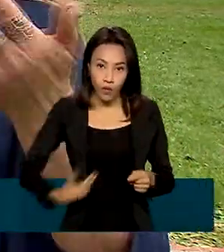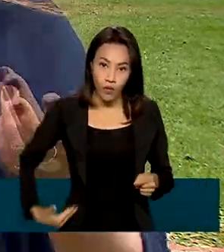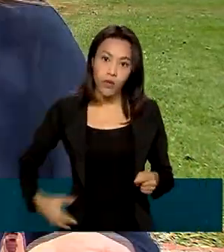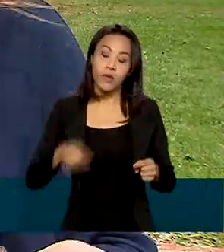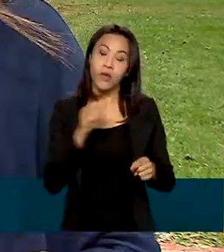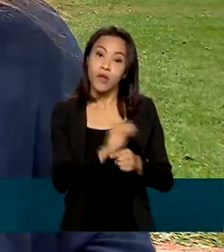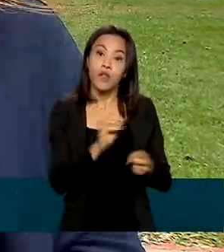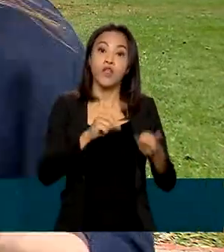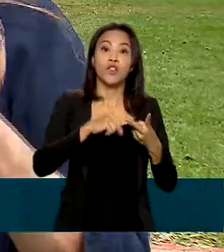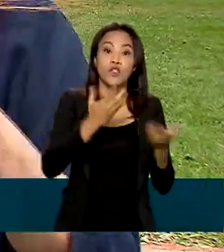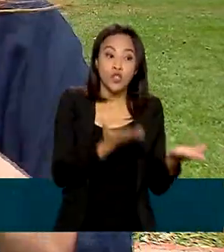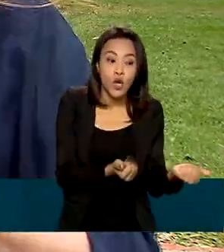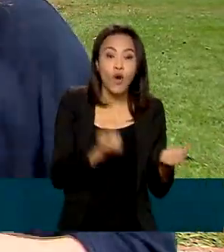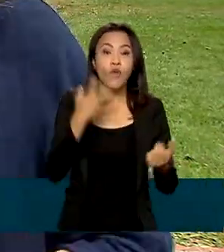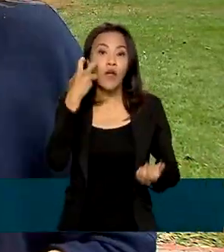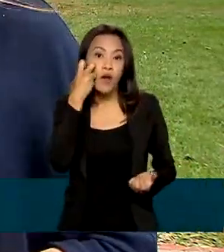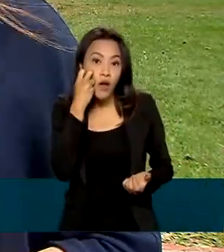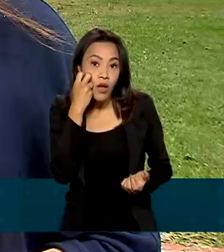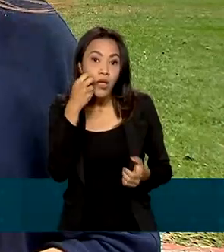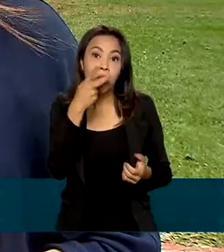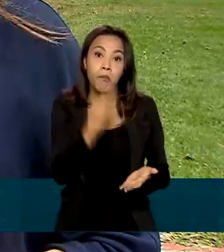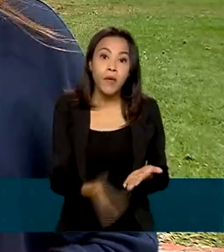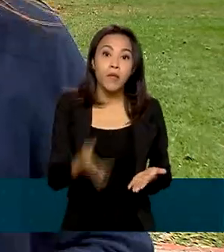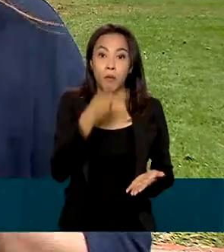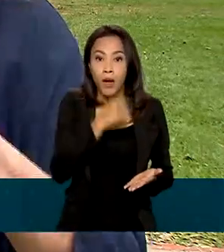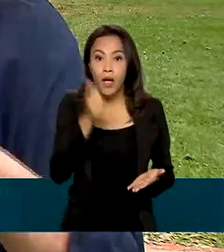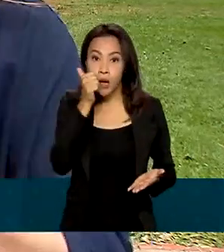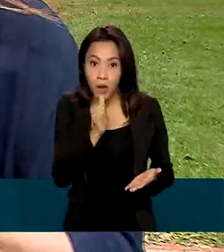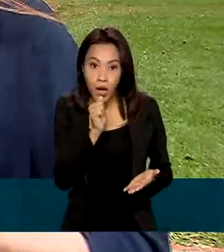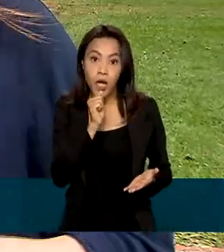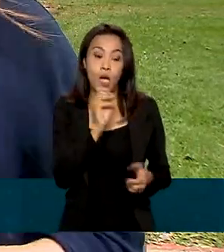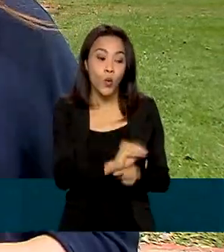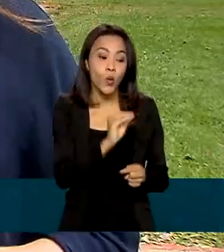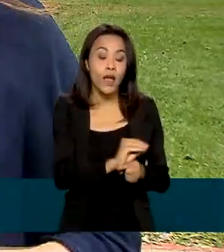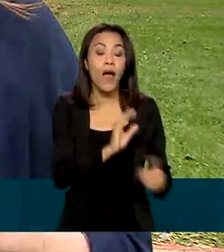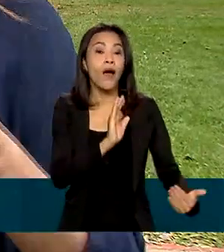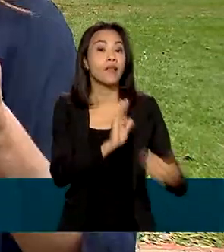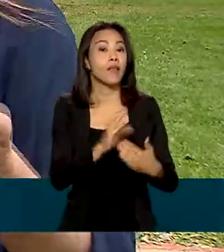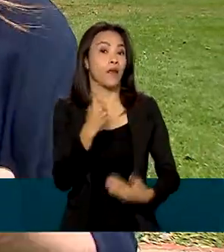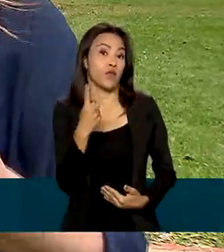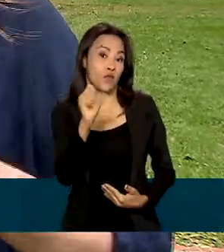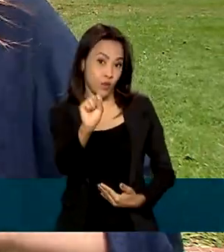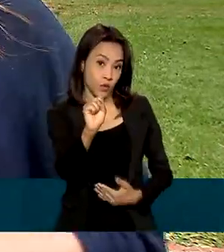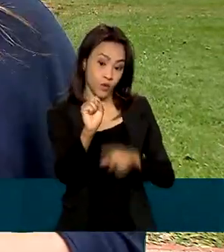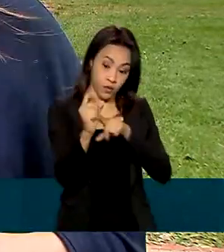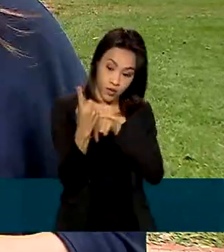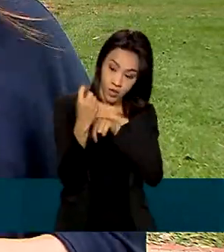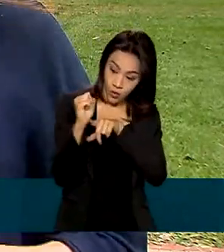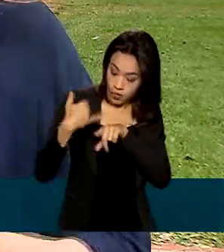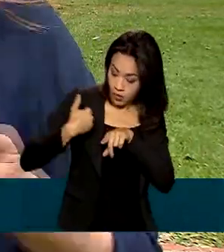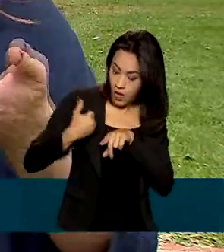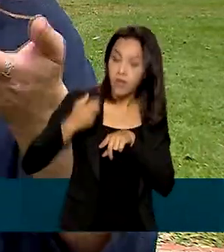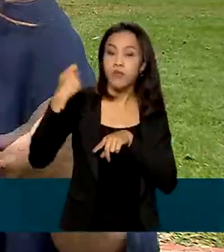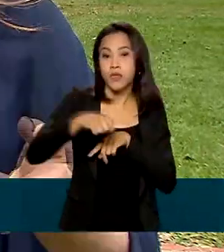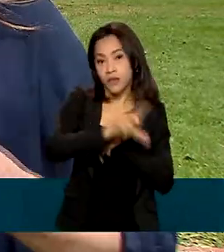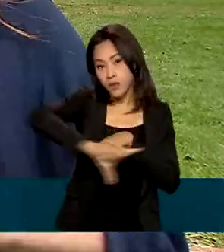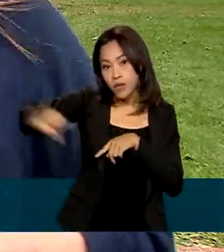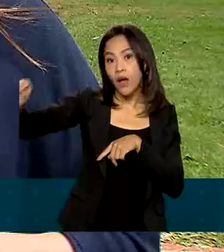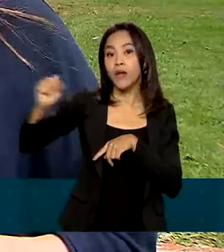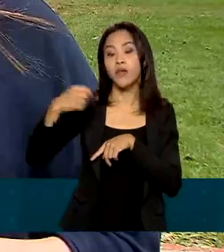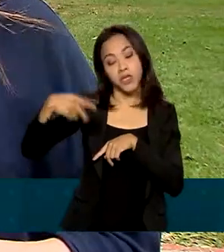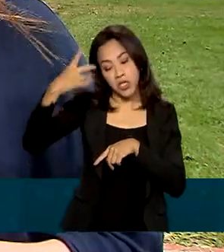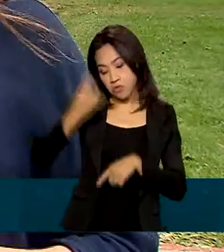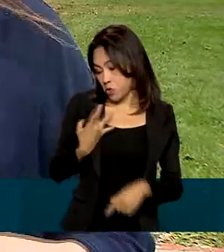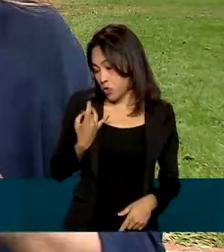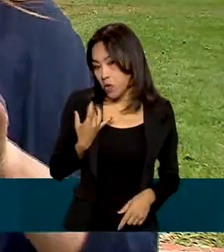ou abandonados até que complete 18 anos. A partir dessa idade, eles precisam deixar os abrigos e viver por